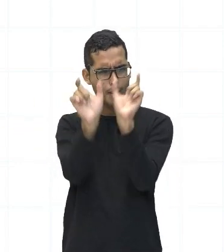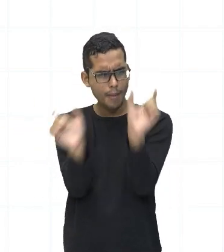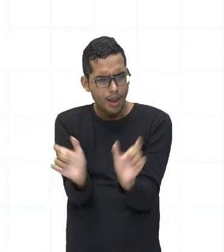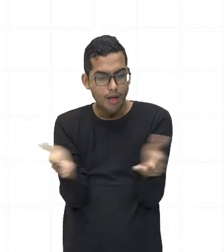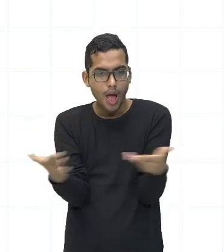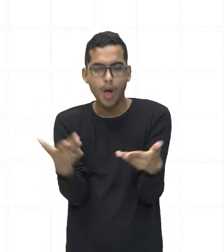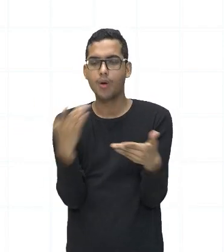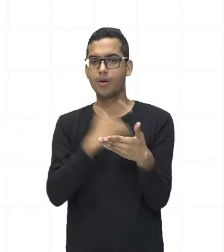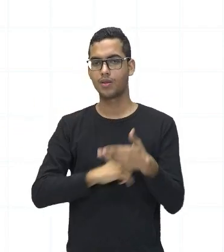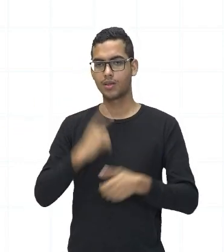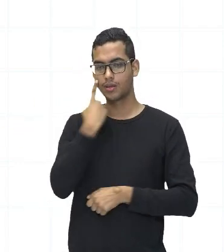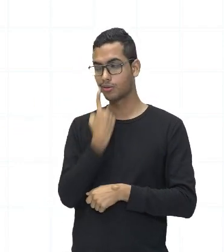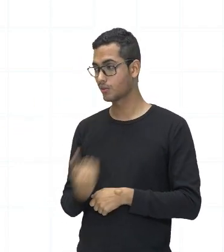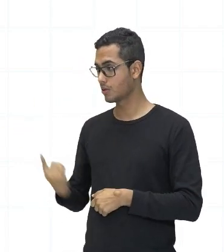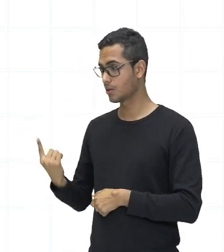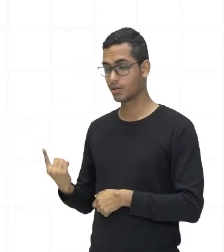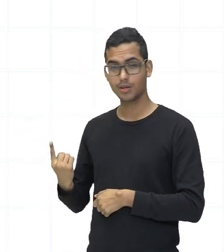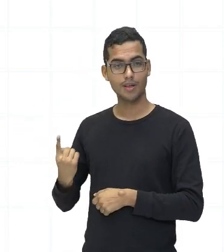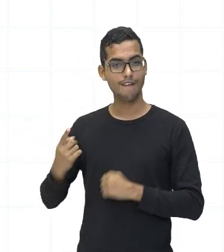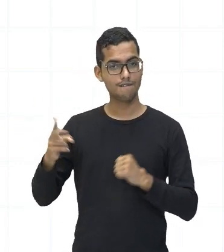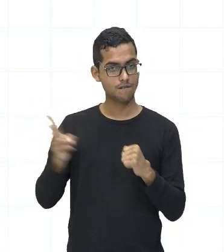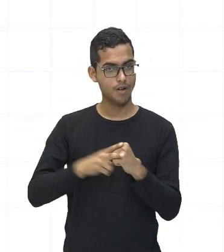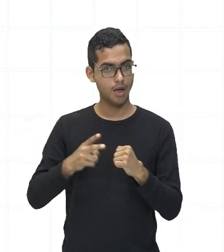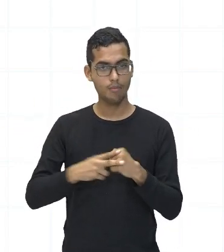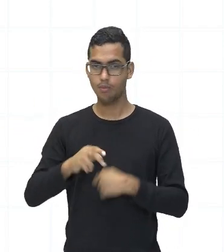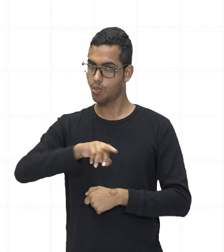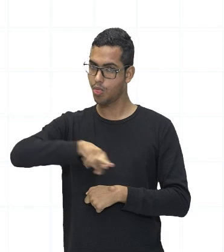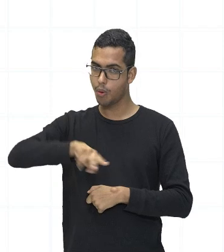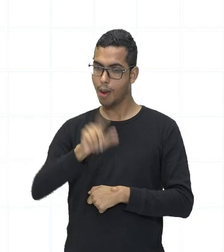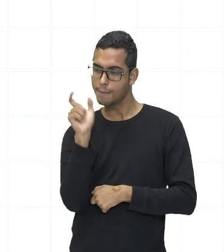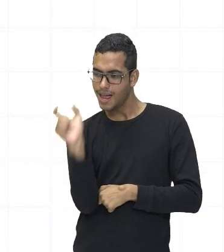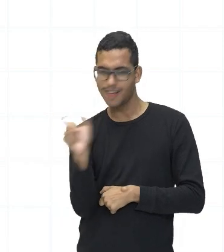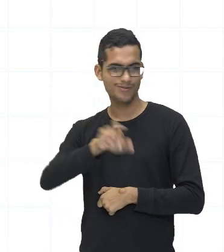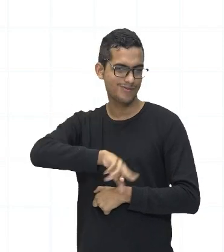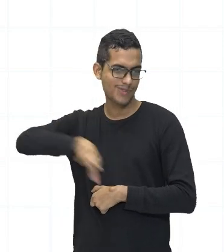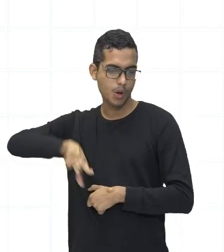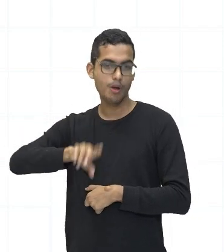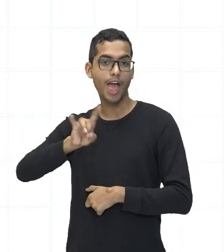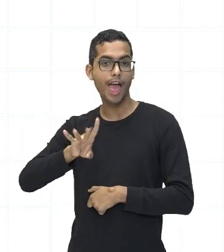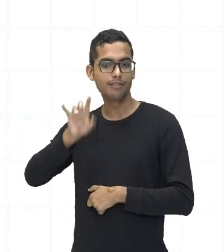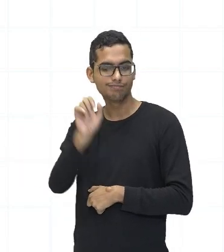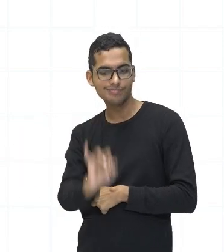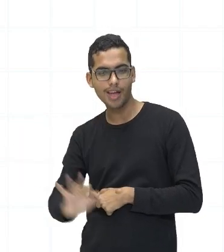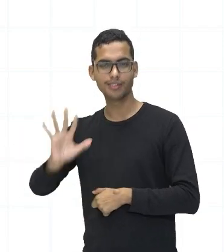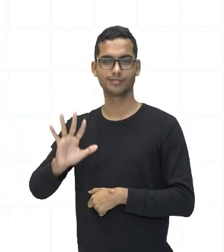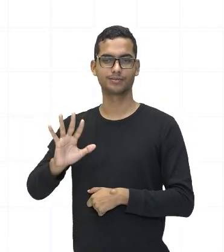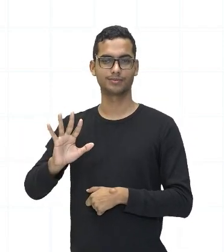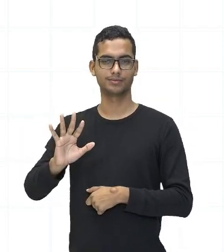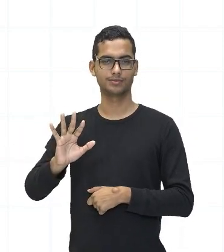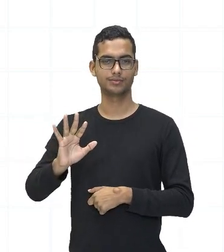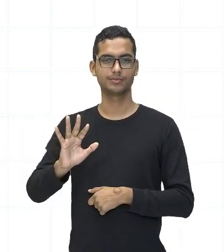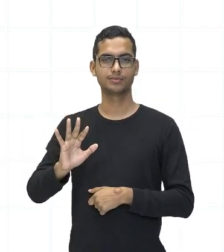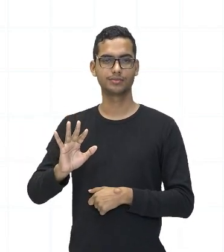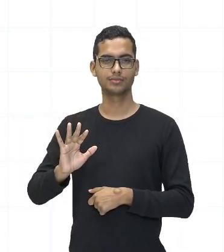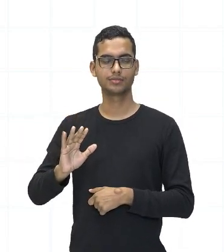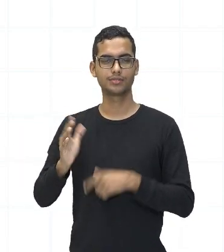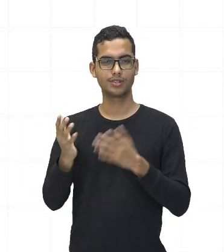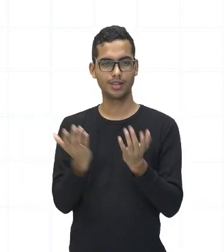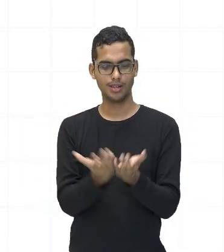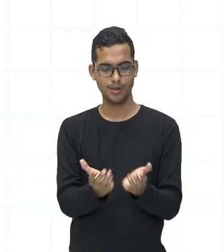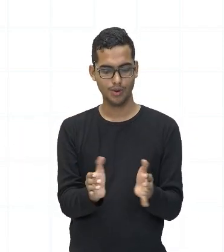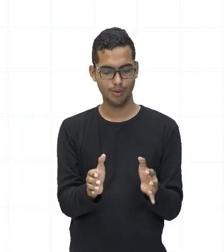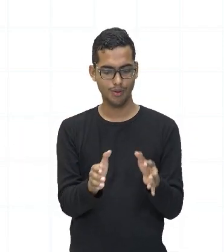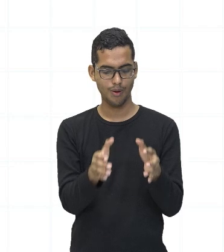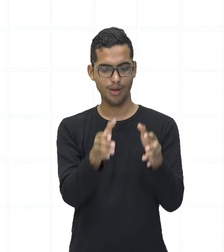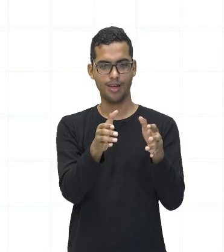escrito. Agora, vamos observar que há elemento não verbal aí, que a gente vê que é aquele vasinho de planta, né?